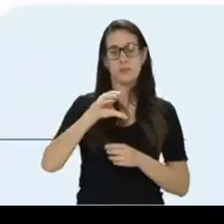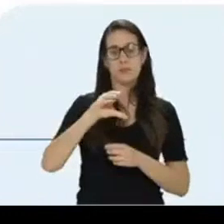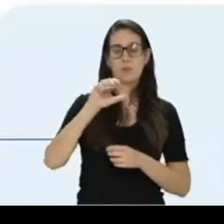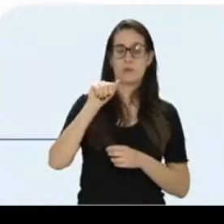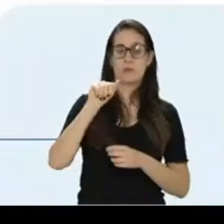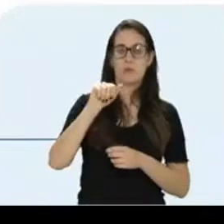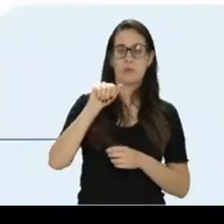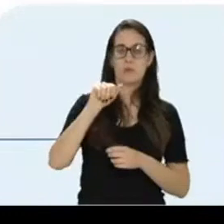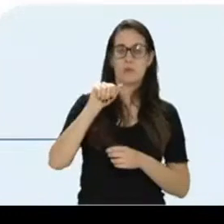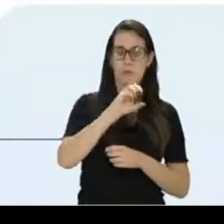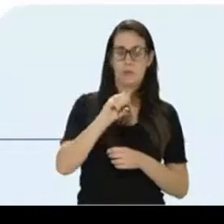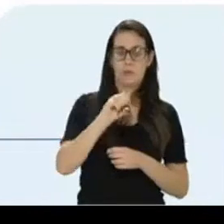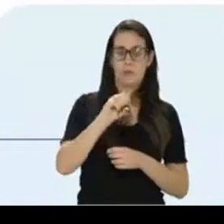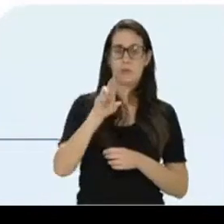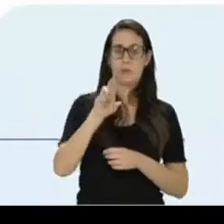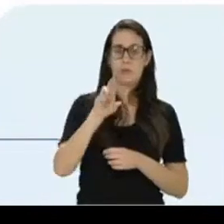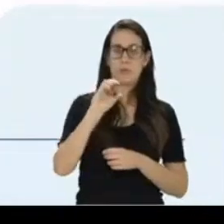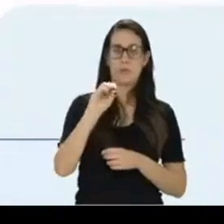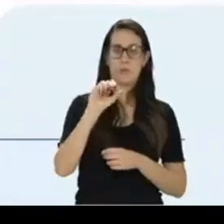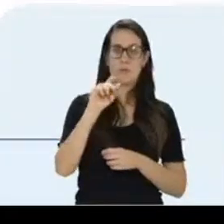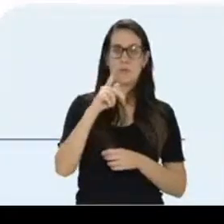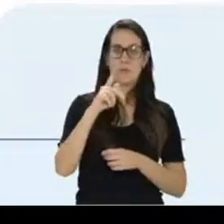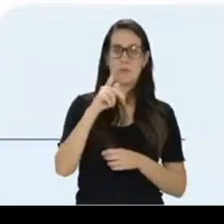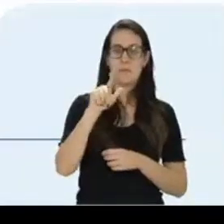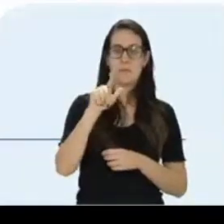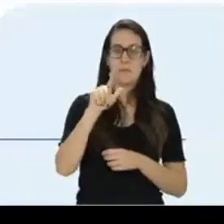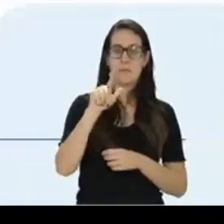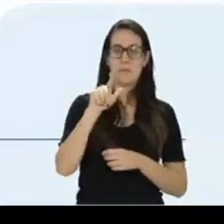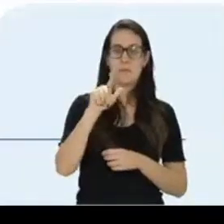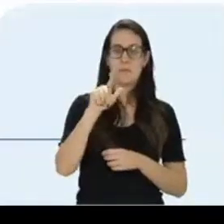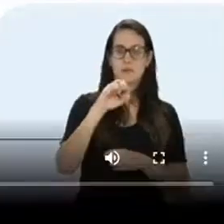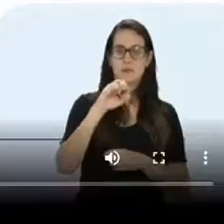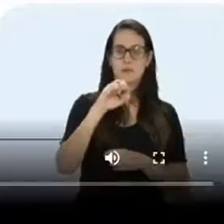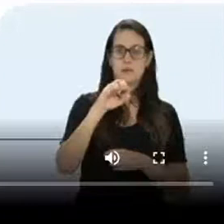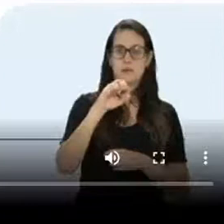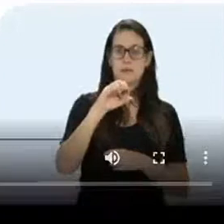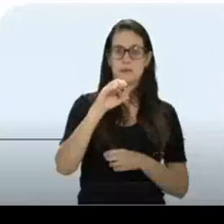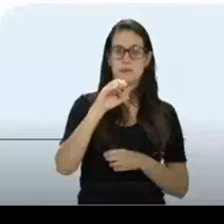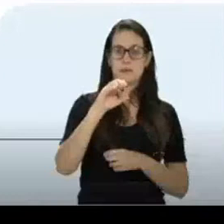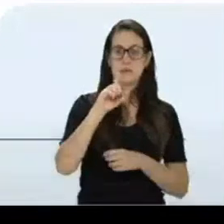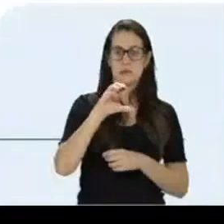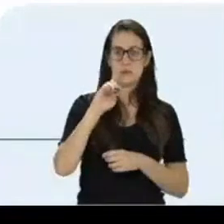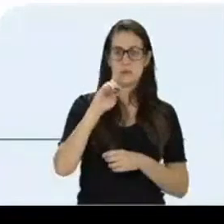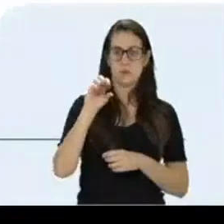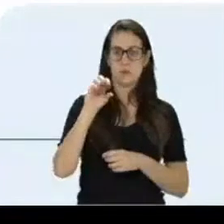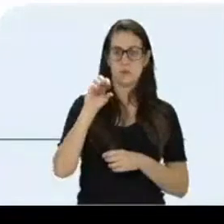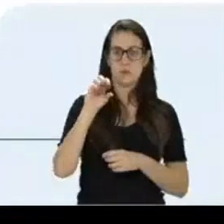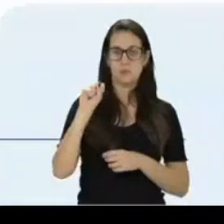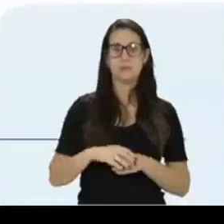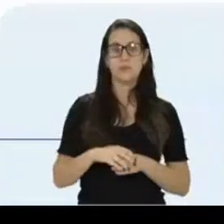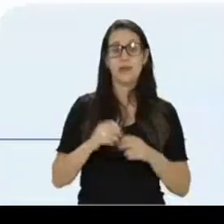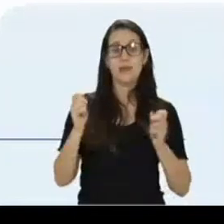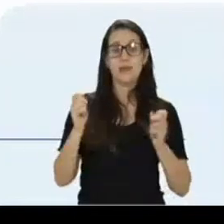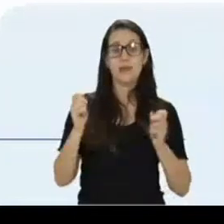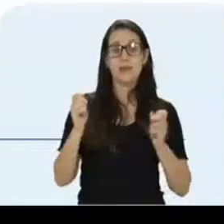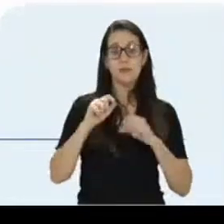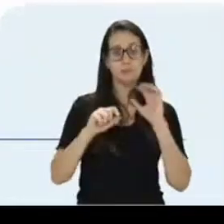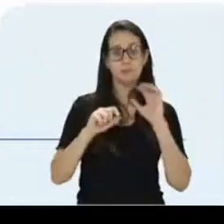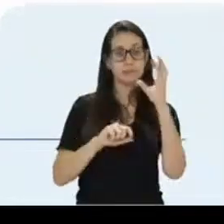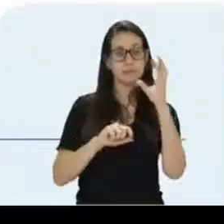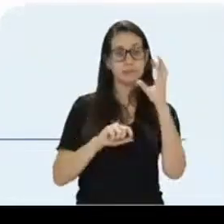aqui membranas, né, os tilacoides dispersos nessa organela, e isso vai permitir o processo de fotossíntese. Então,